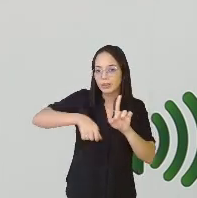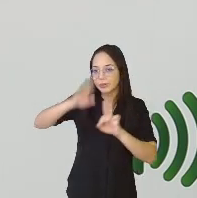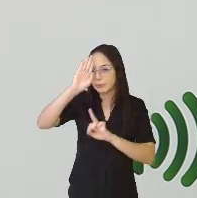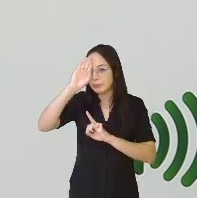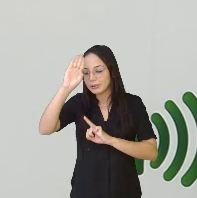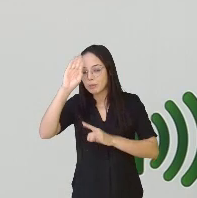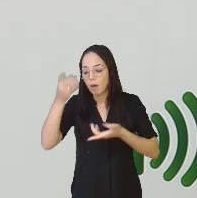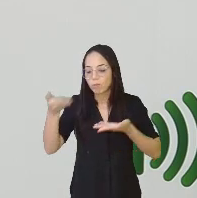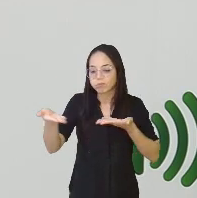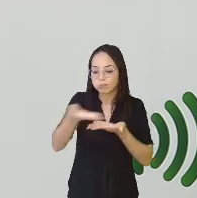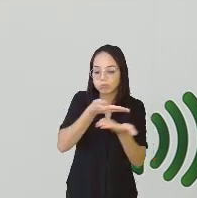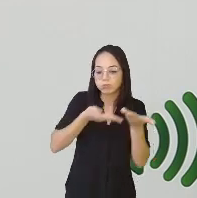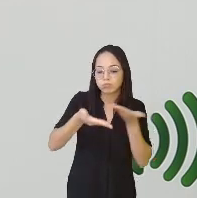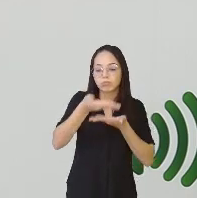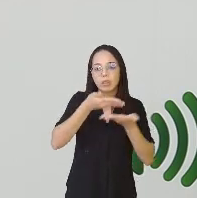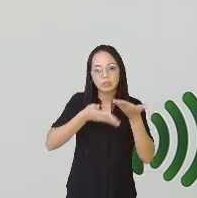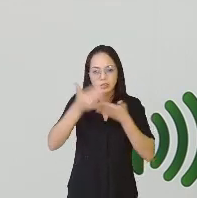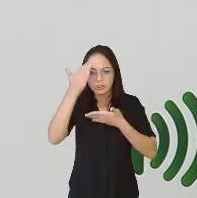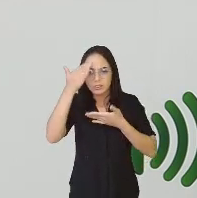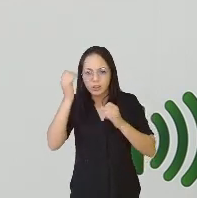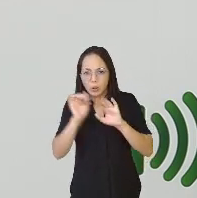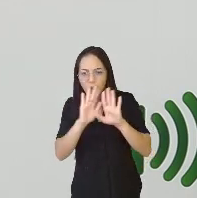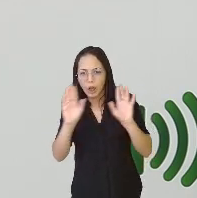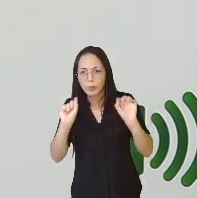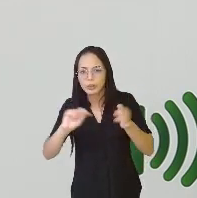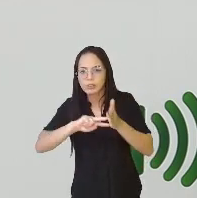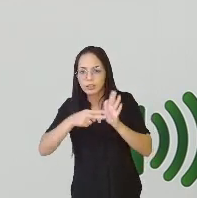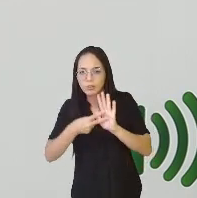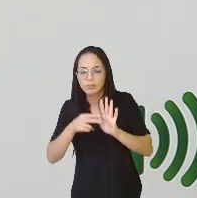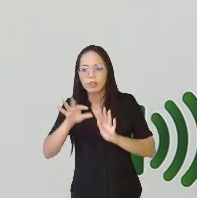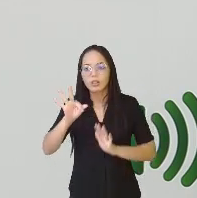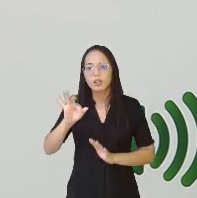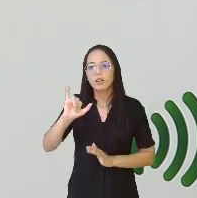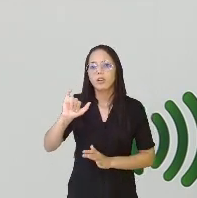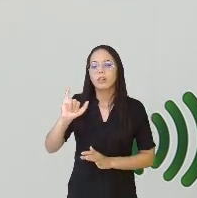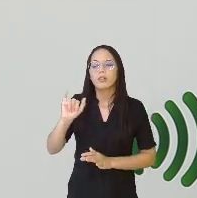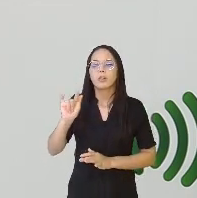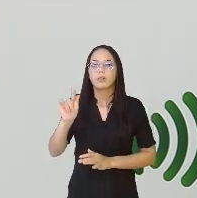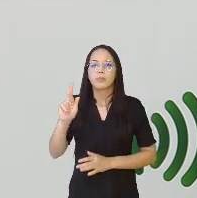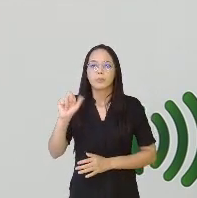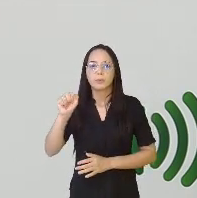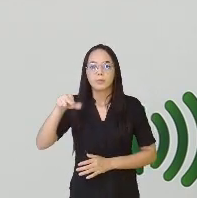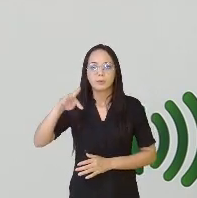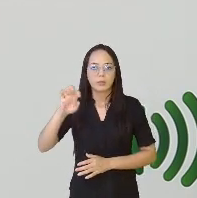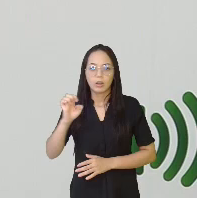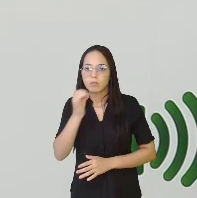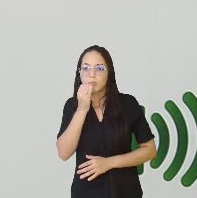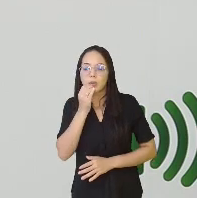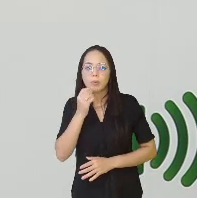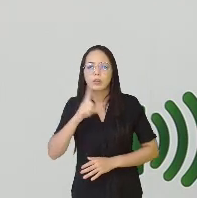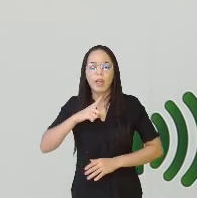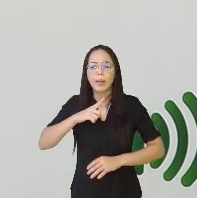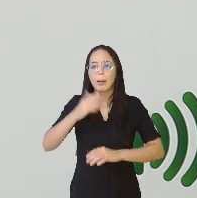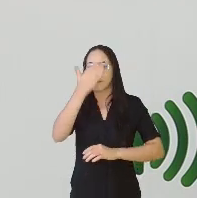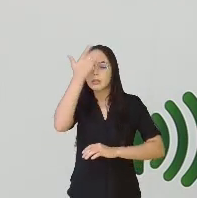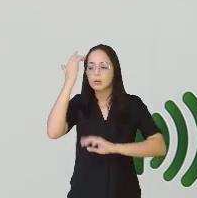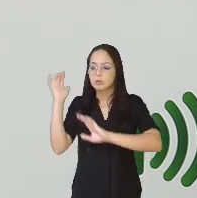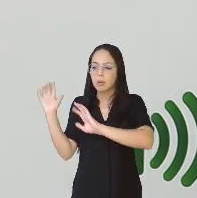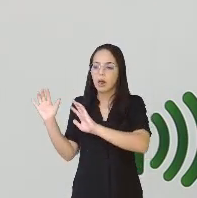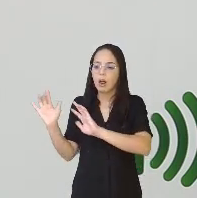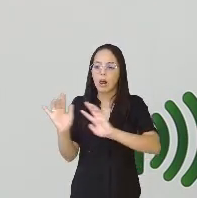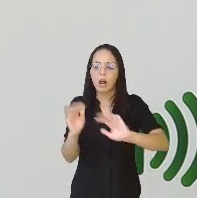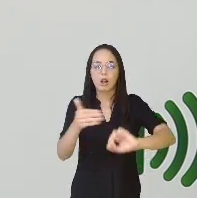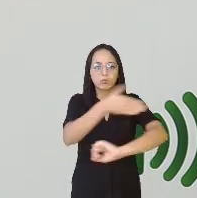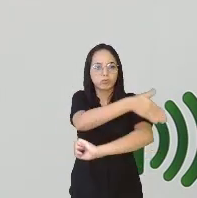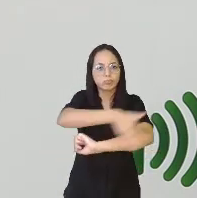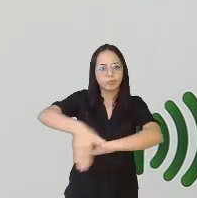ali interagindo. Deu para entender o que é figurante? Se você assistir um filme e tem um monte de gente na rua, aquelas pessoas que aparecem são